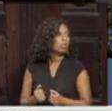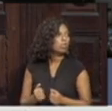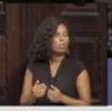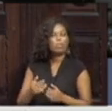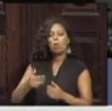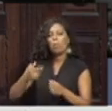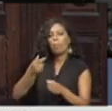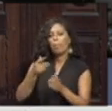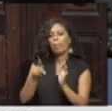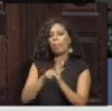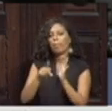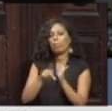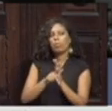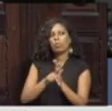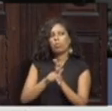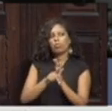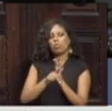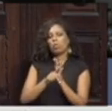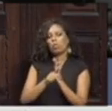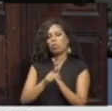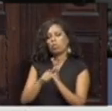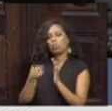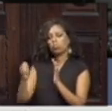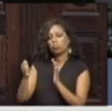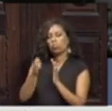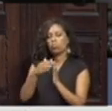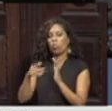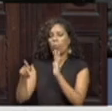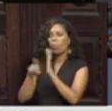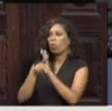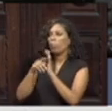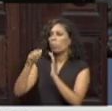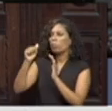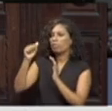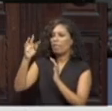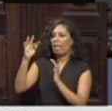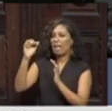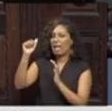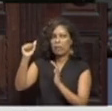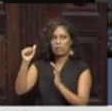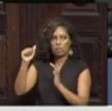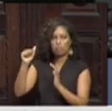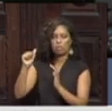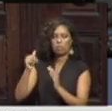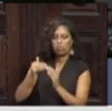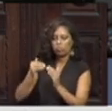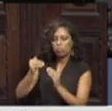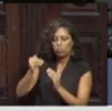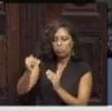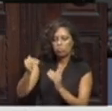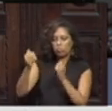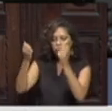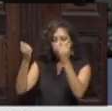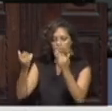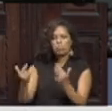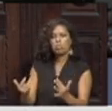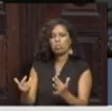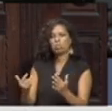resolução 520A de 2017, autoria dos deputados André Siciliano e Luiz Paulo, que altera a resolução 810 de 12 de dezembro